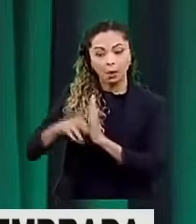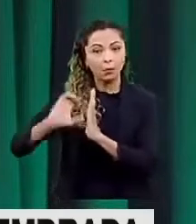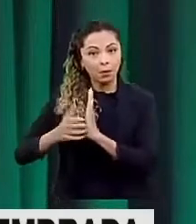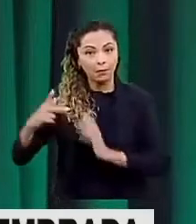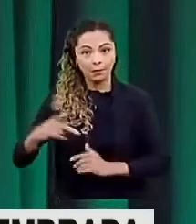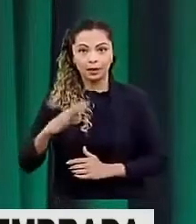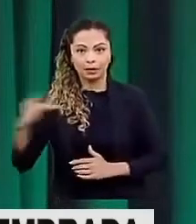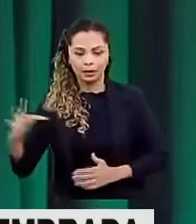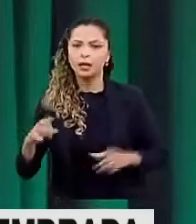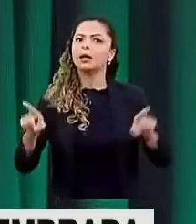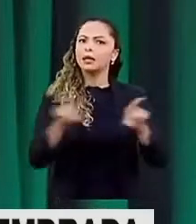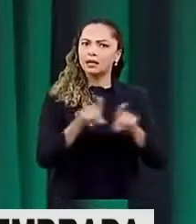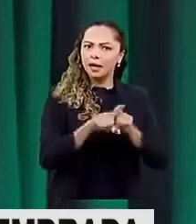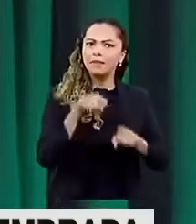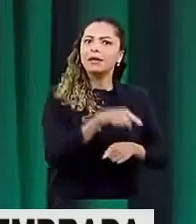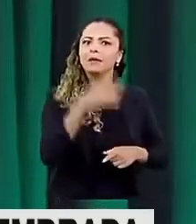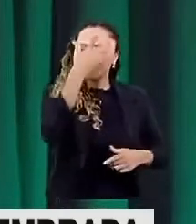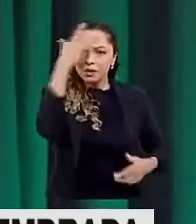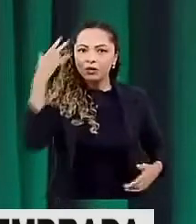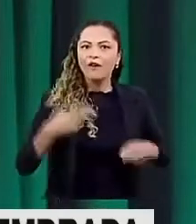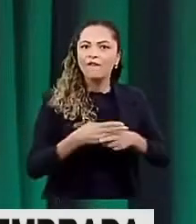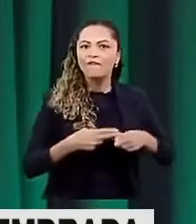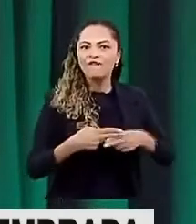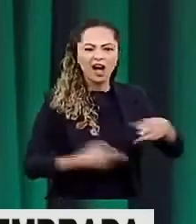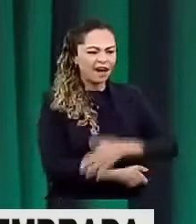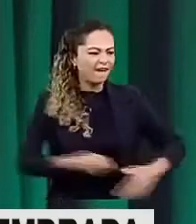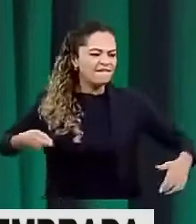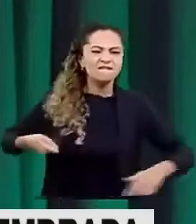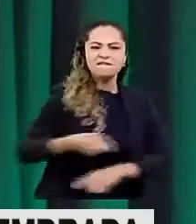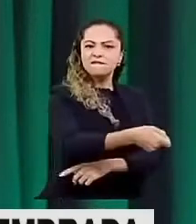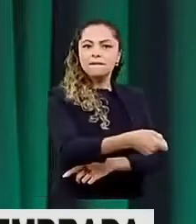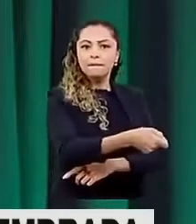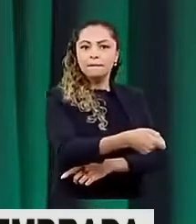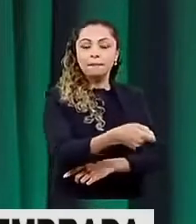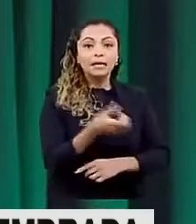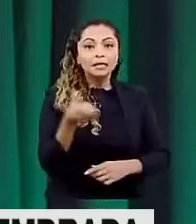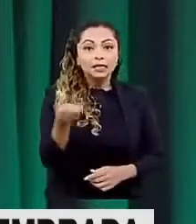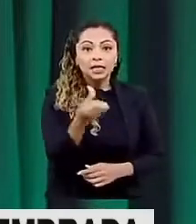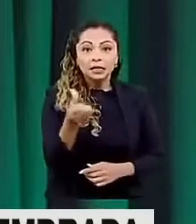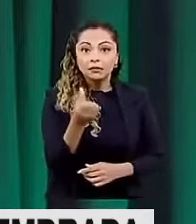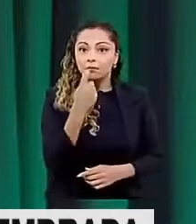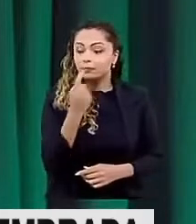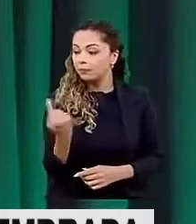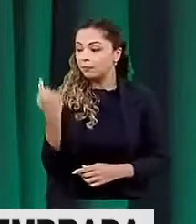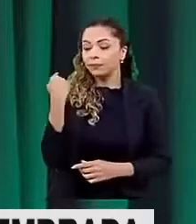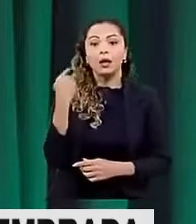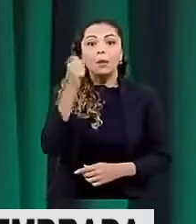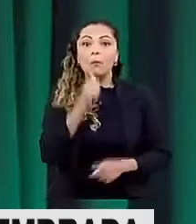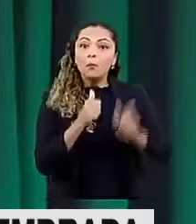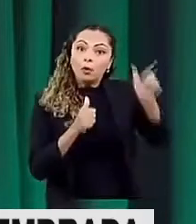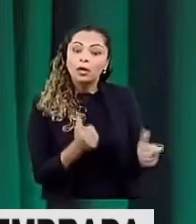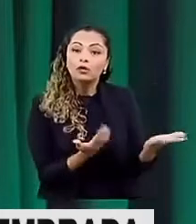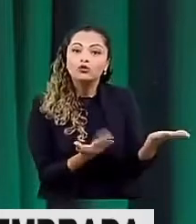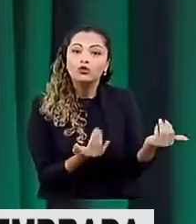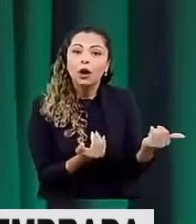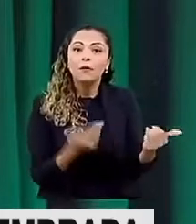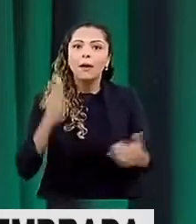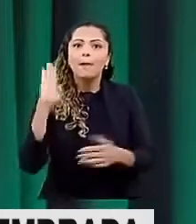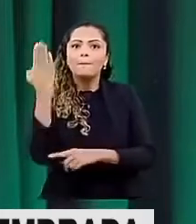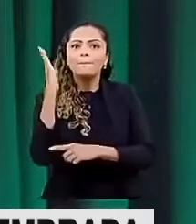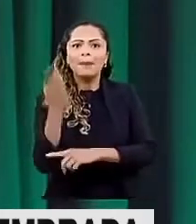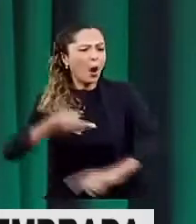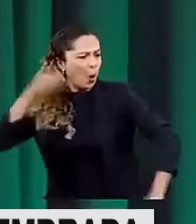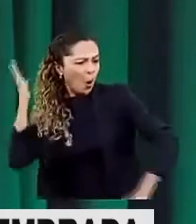petista com golpes de faca e machado. E na sexta-feira, agora, uma jovem tomou uma paulada na cabeça depois